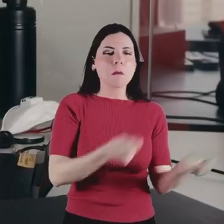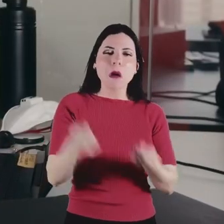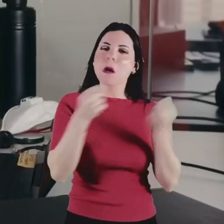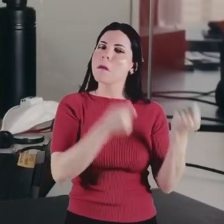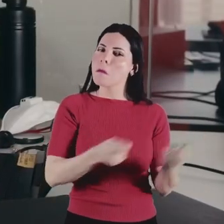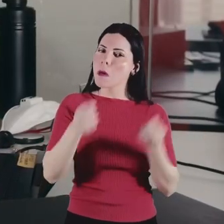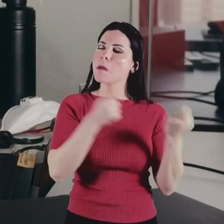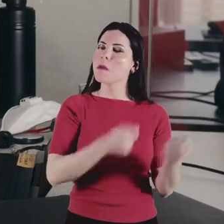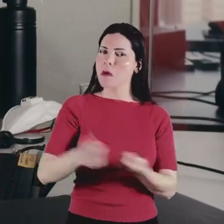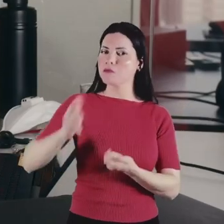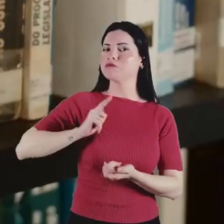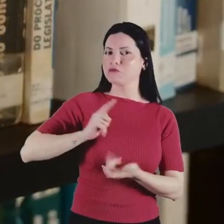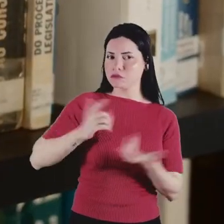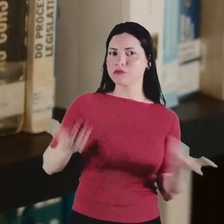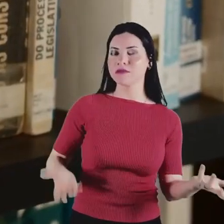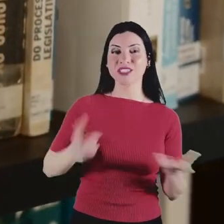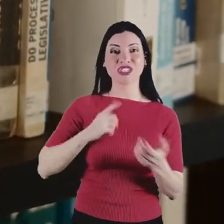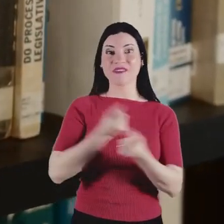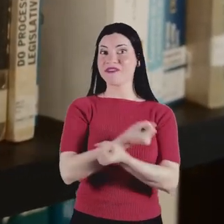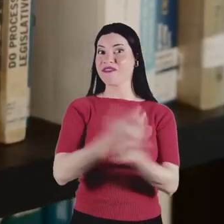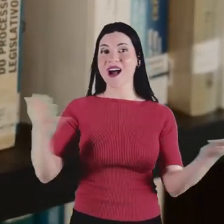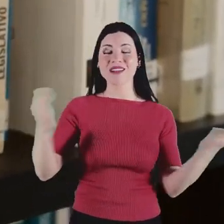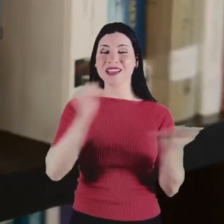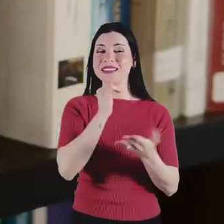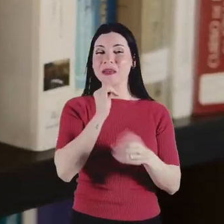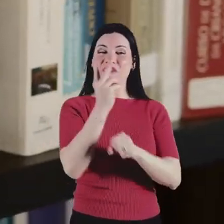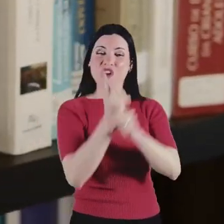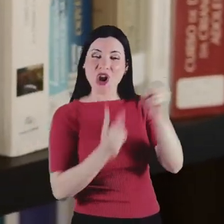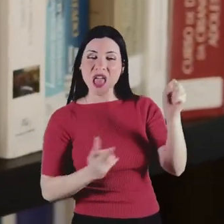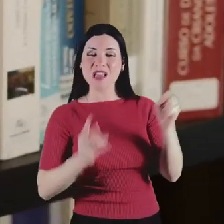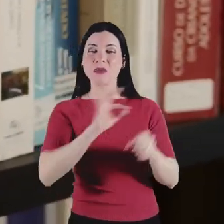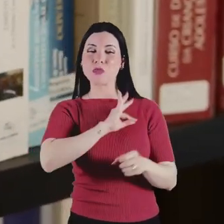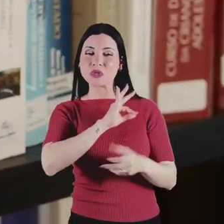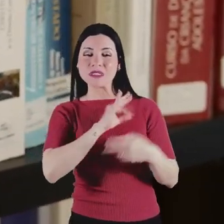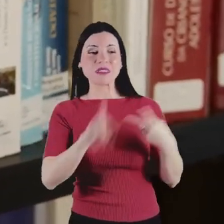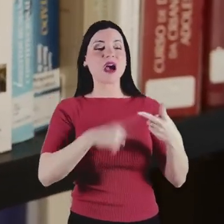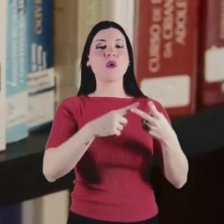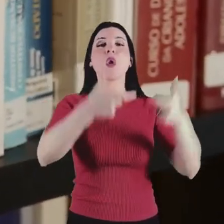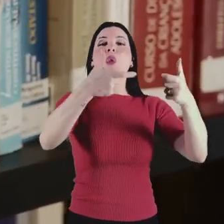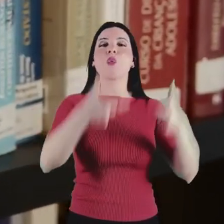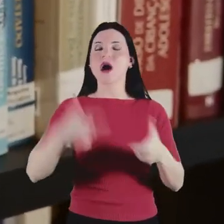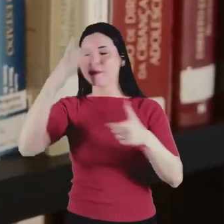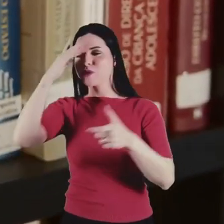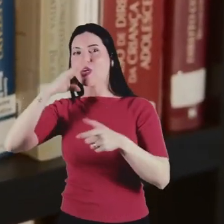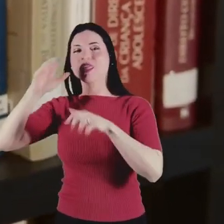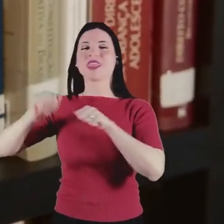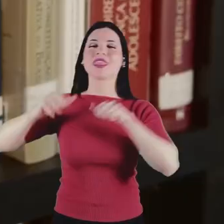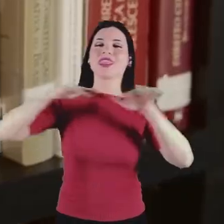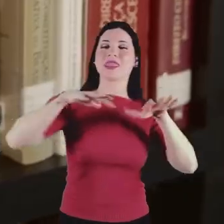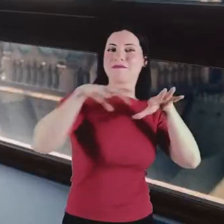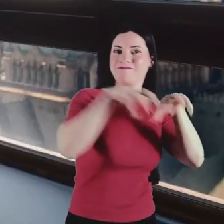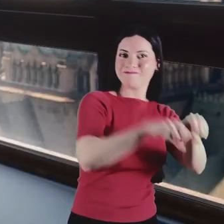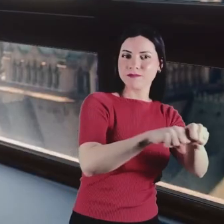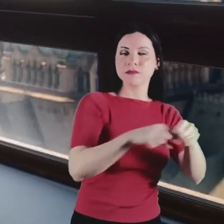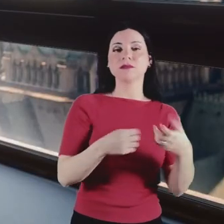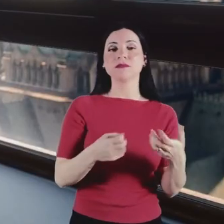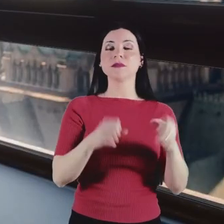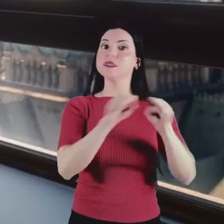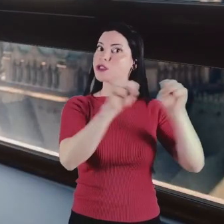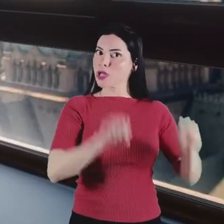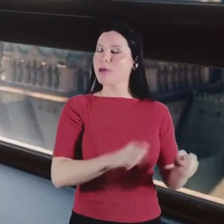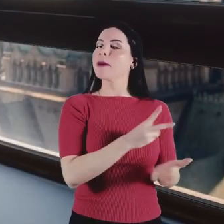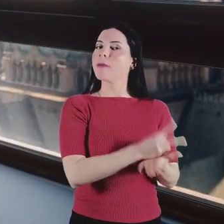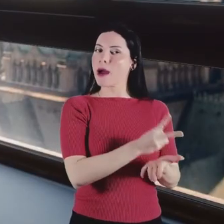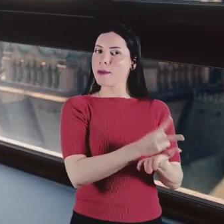regulares. Existiam, por exemplo, casos de violência policial, casos de ocupações e reintegrações de posse. Todos esses temas se